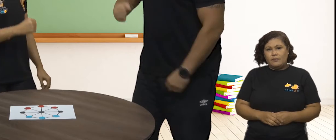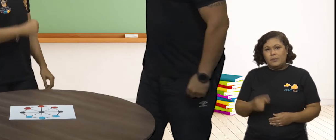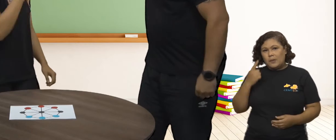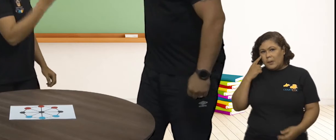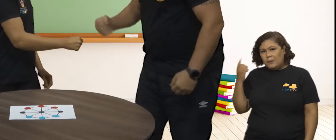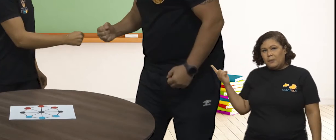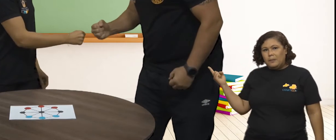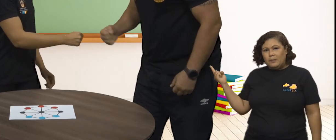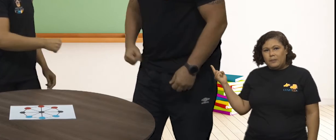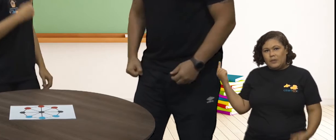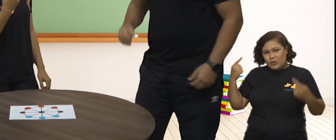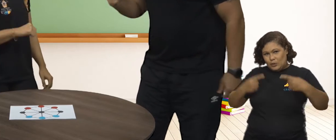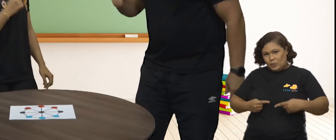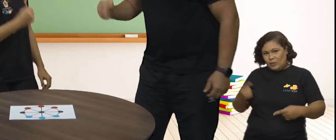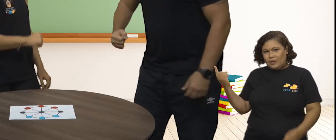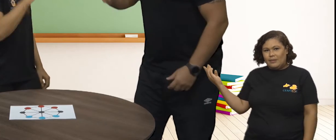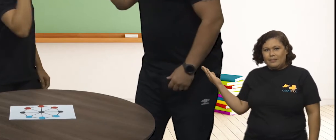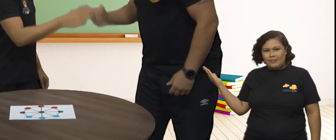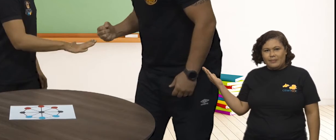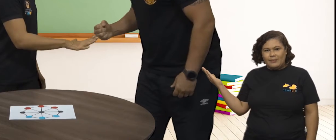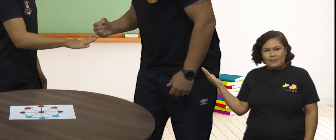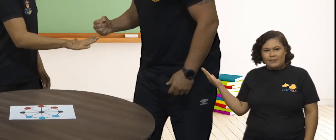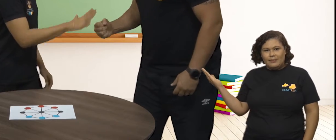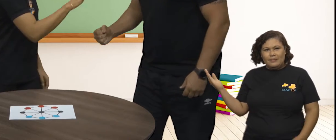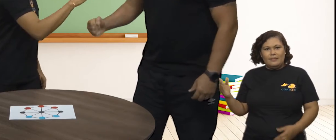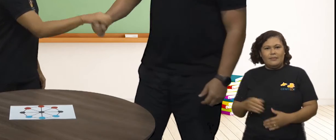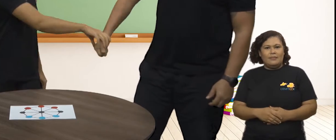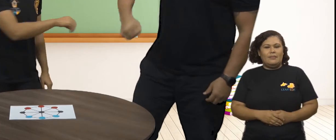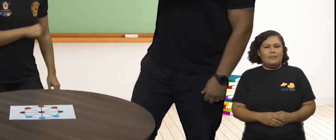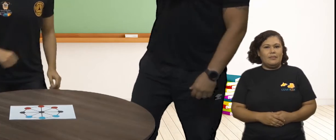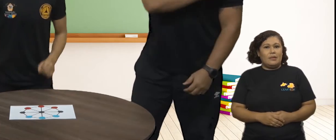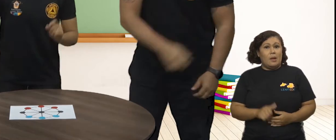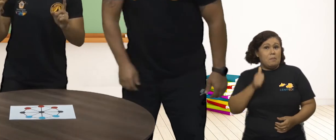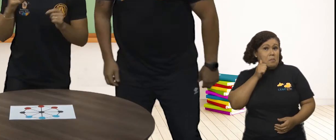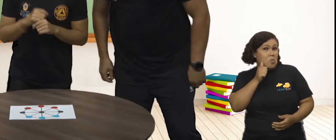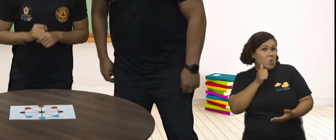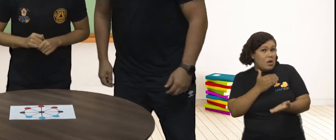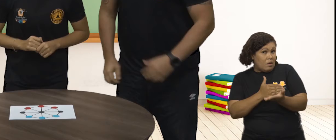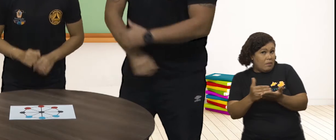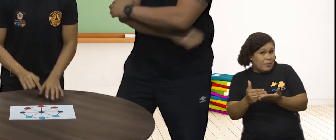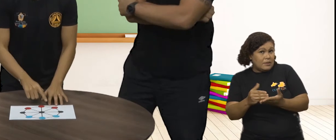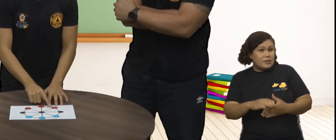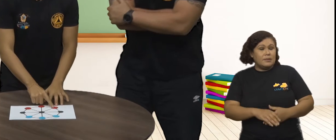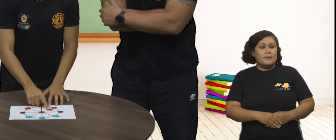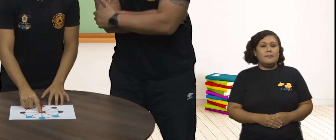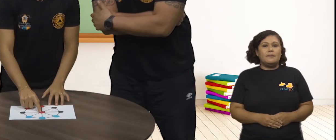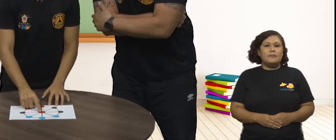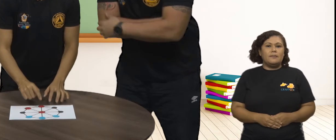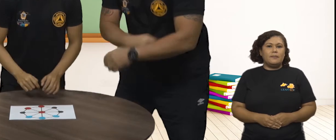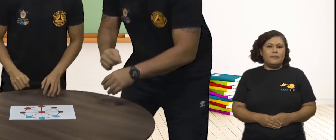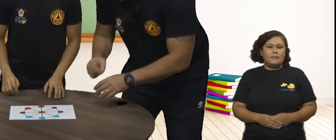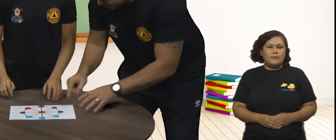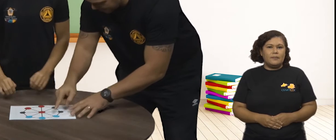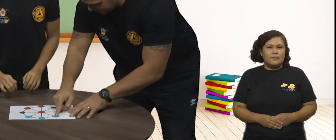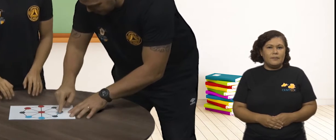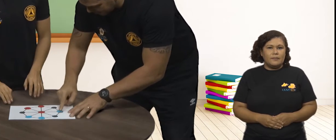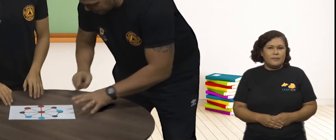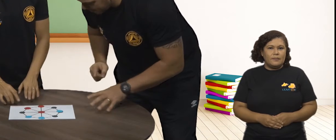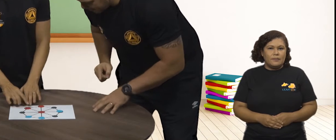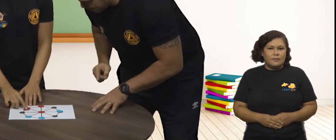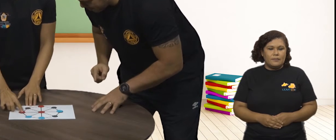papel, tesoura. Pedra, papel, tesoura. Eu começo. Vamos lá.